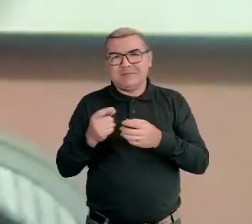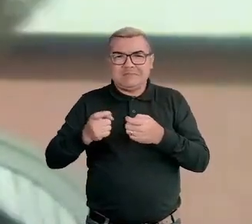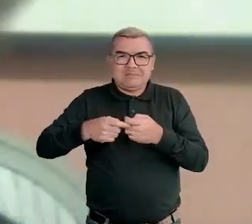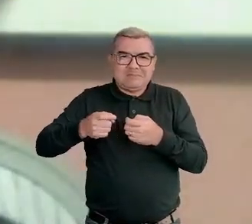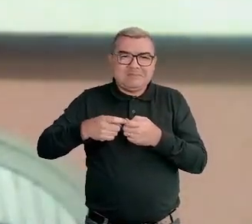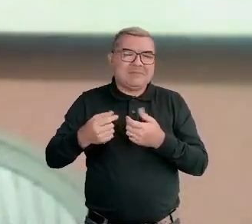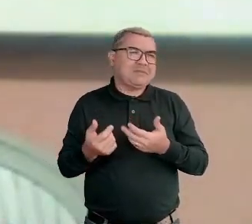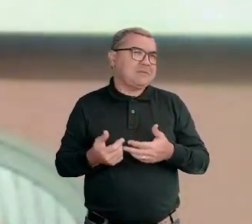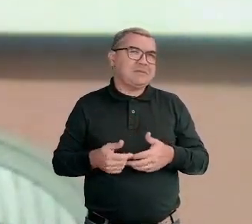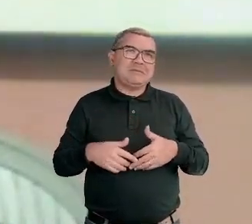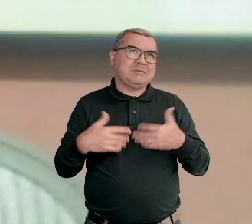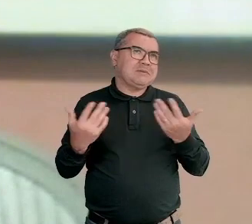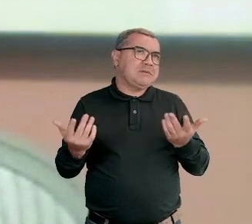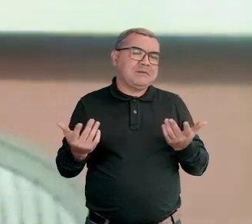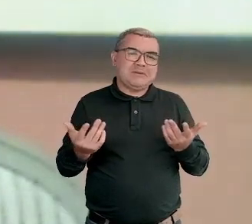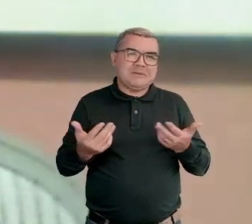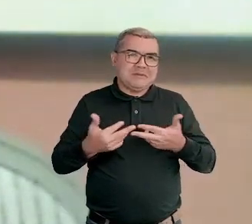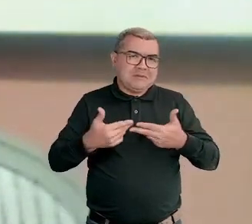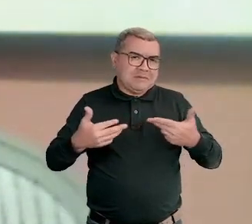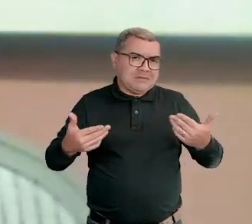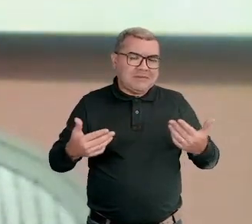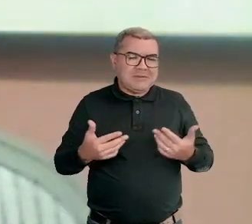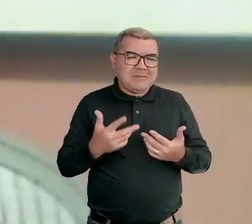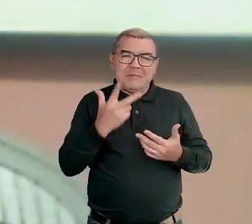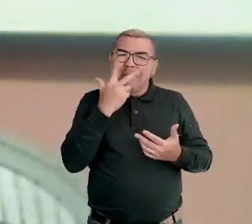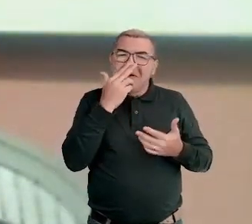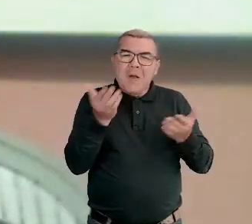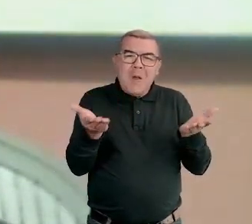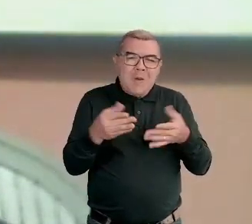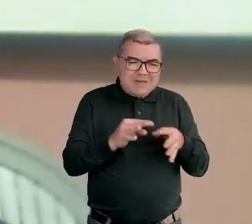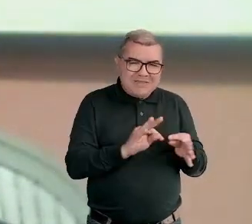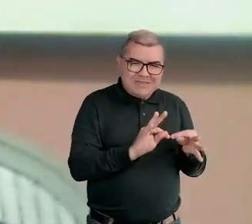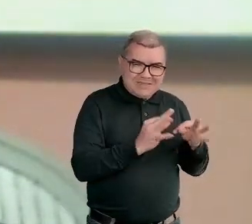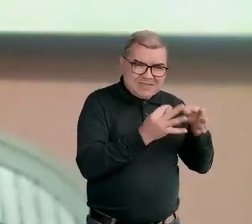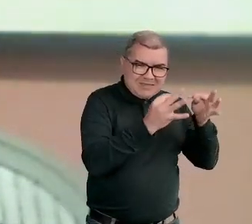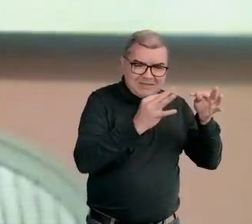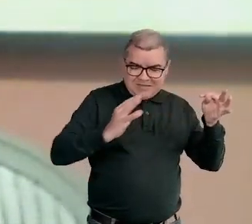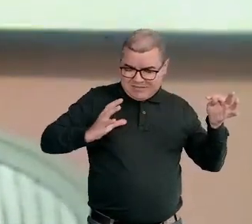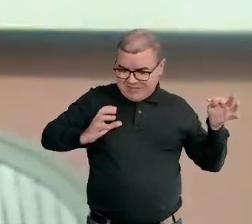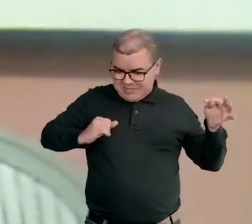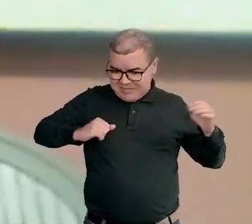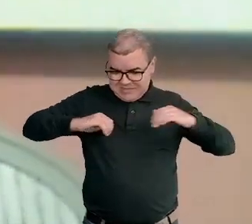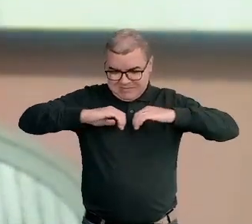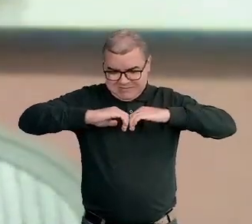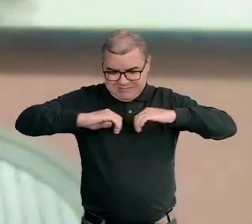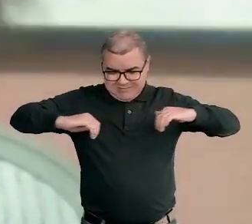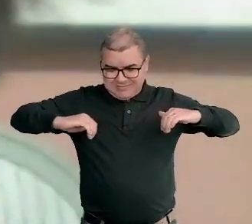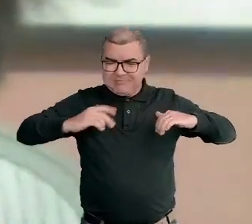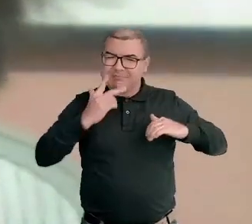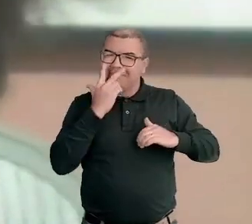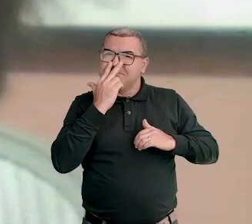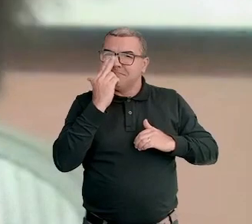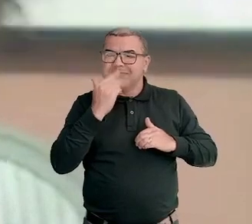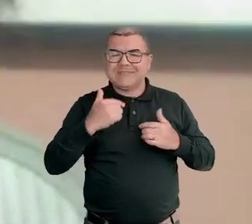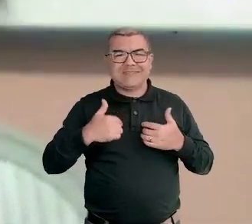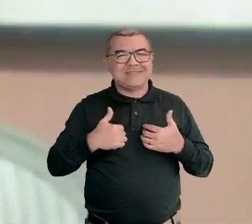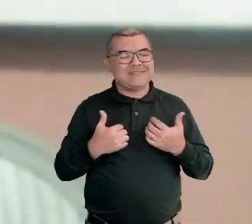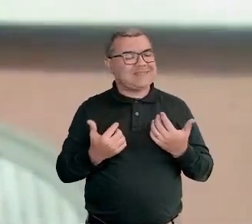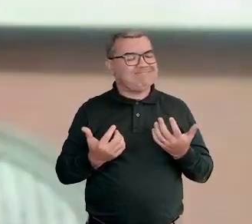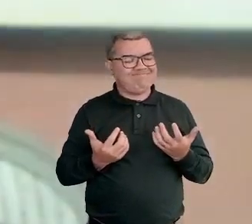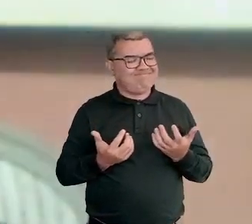como essa tecnologia que eu estou chamando de desamor, e ela não necessariamente precisa ser, eu acho que